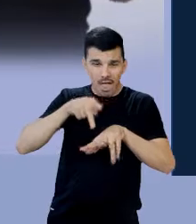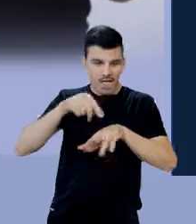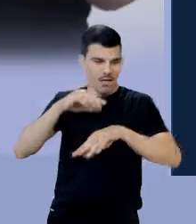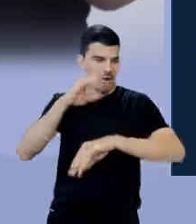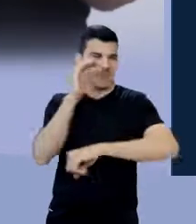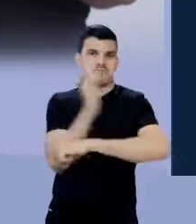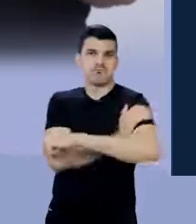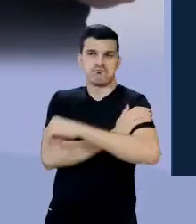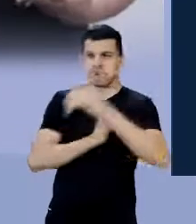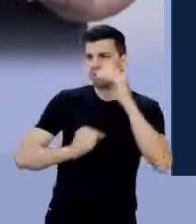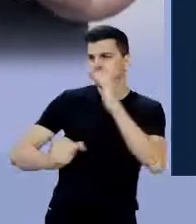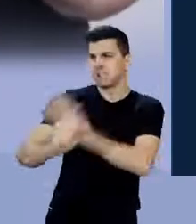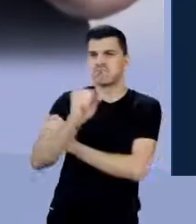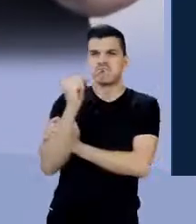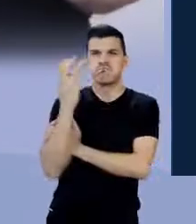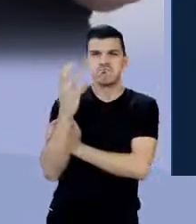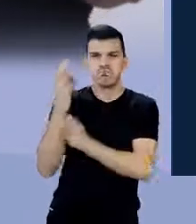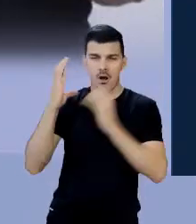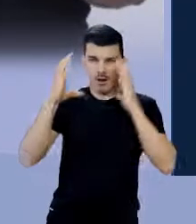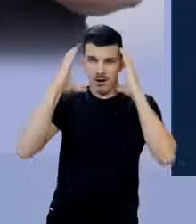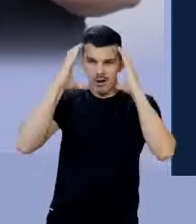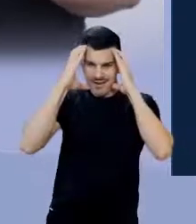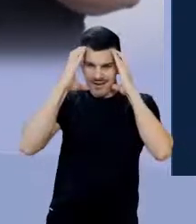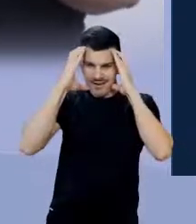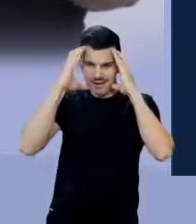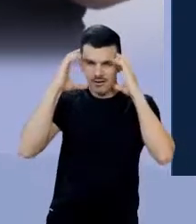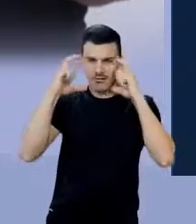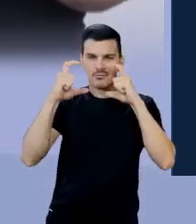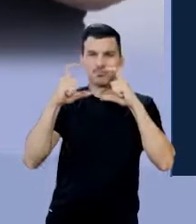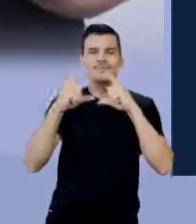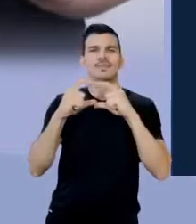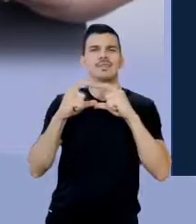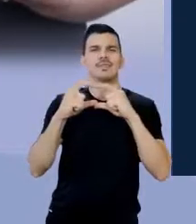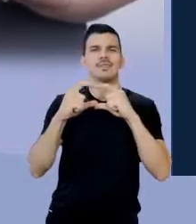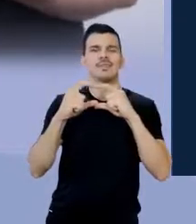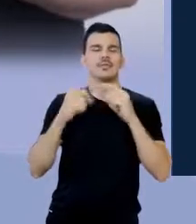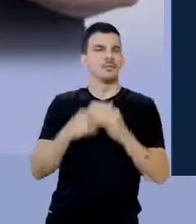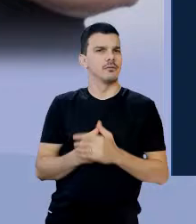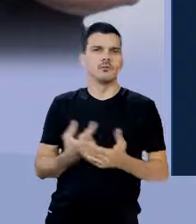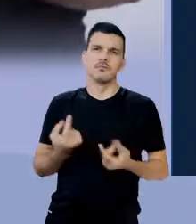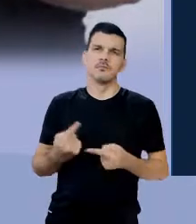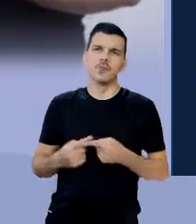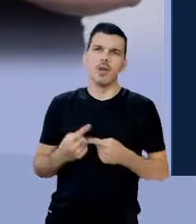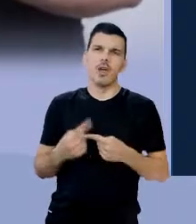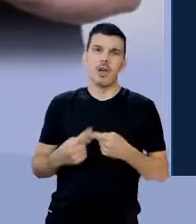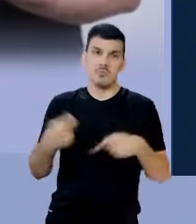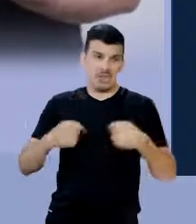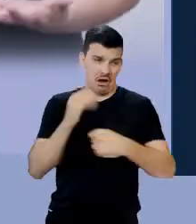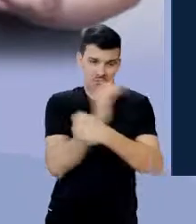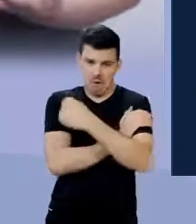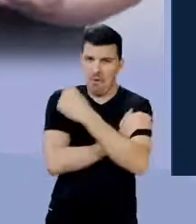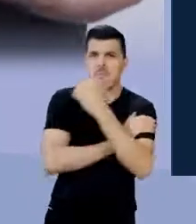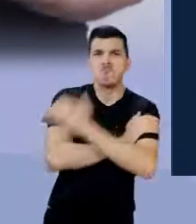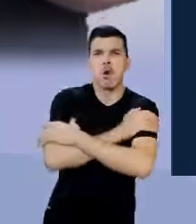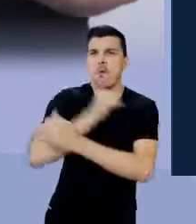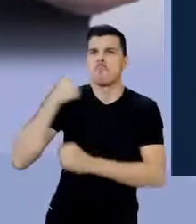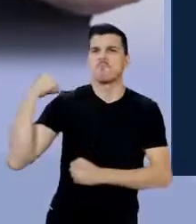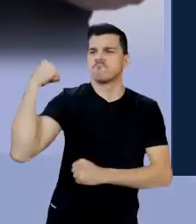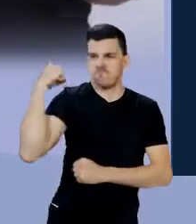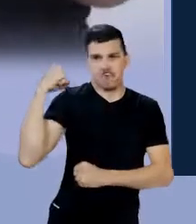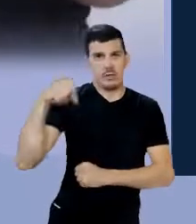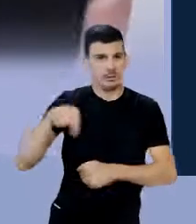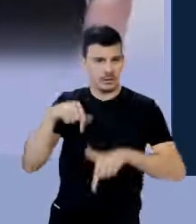e mãos enormes e uma cabeça um pouco menor. Esse homem tinha que ser forte,